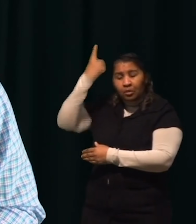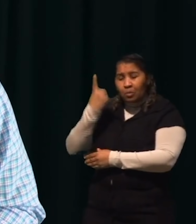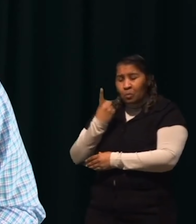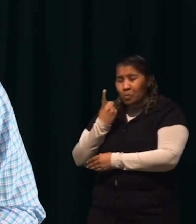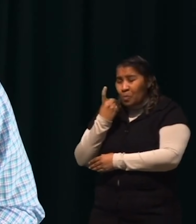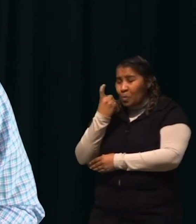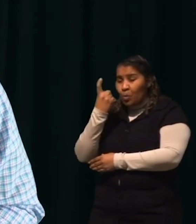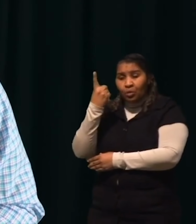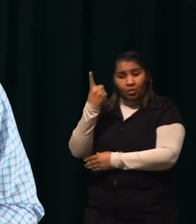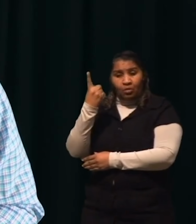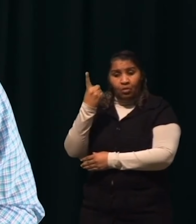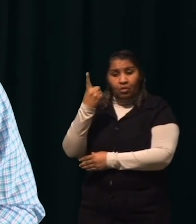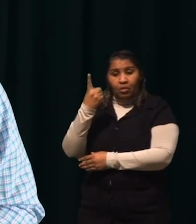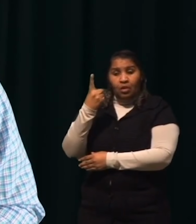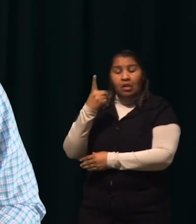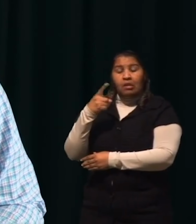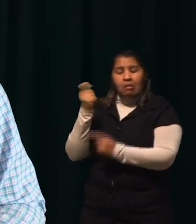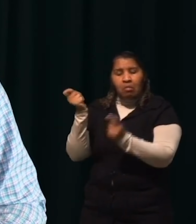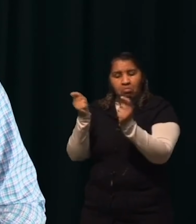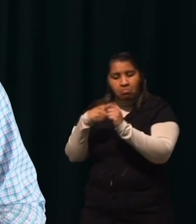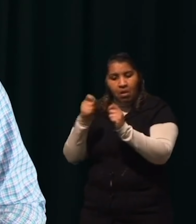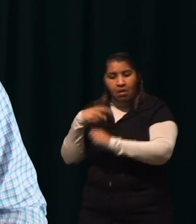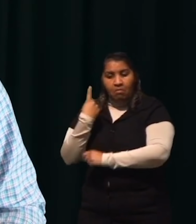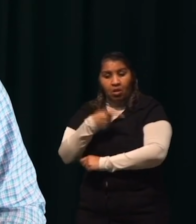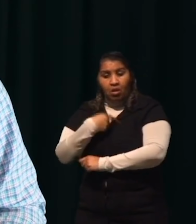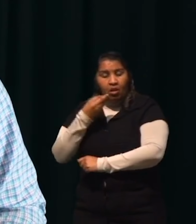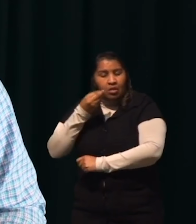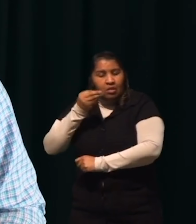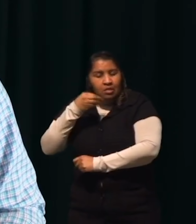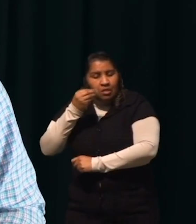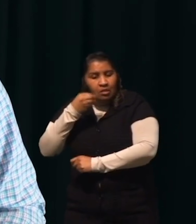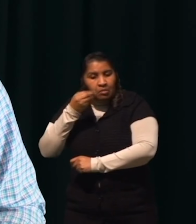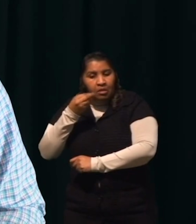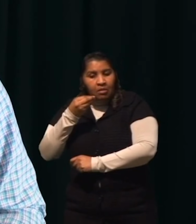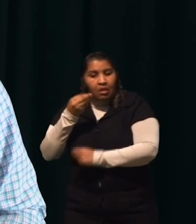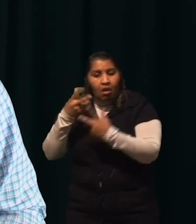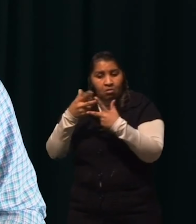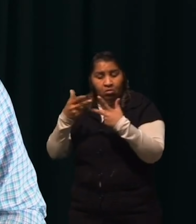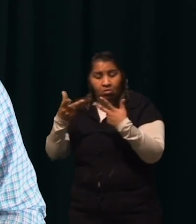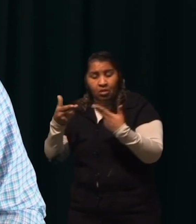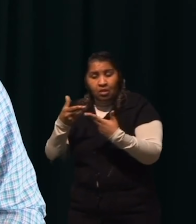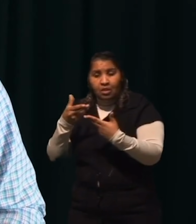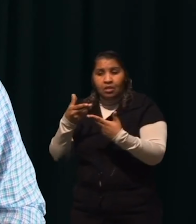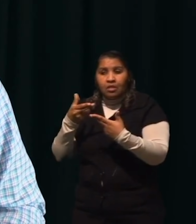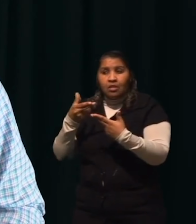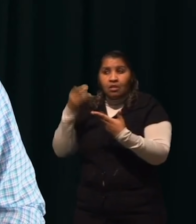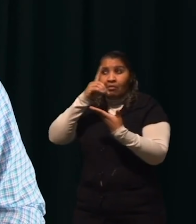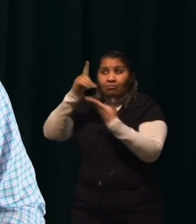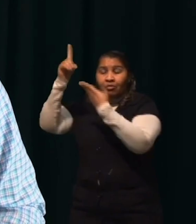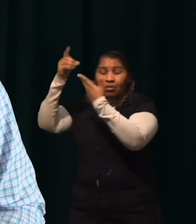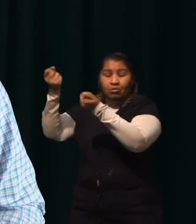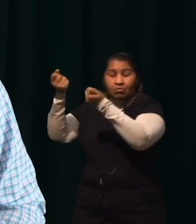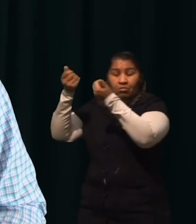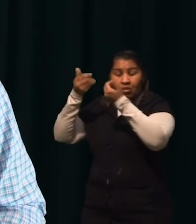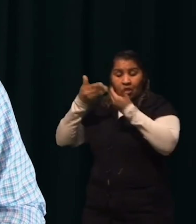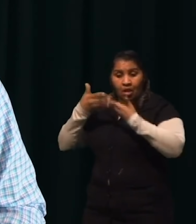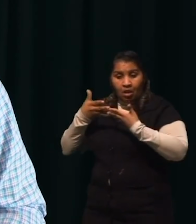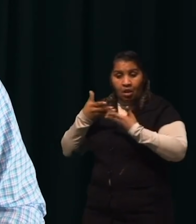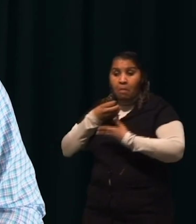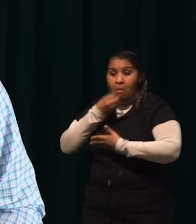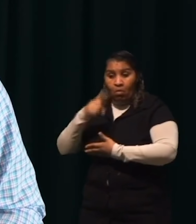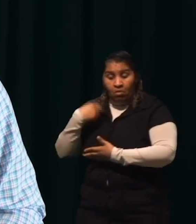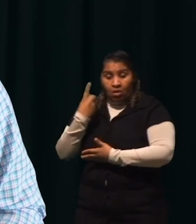única razão de podermos experimentar esse fruto que não